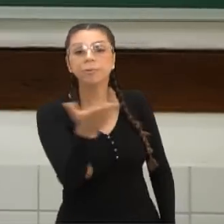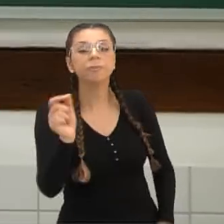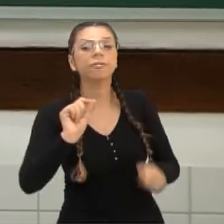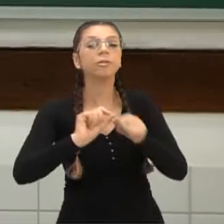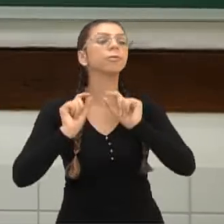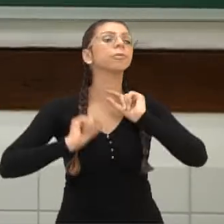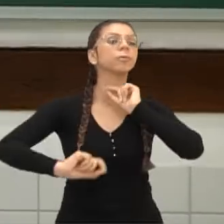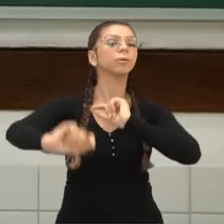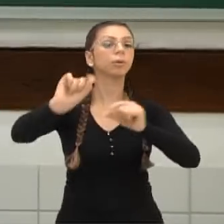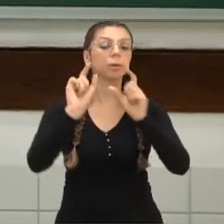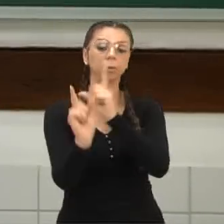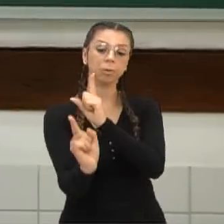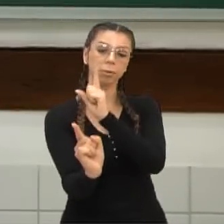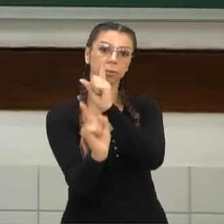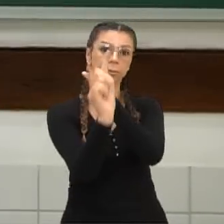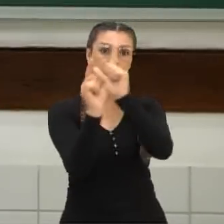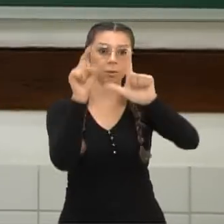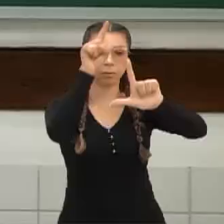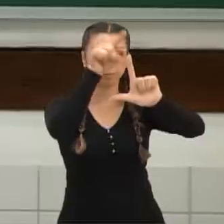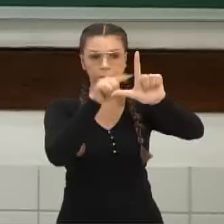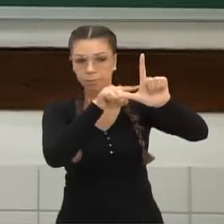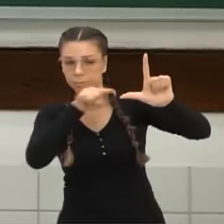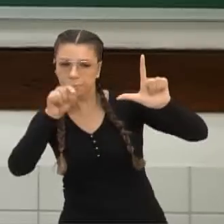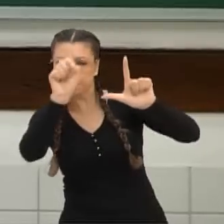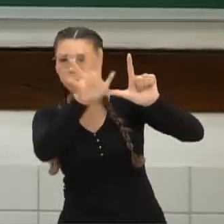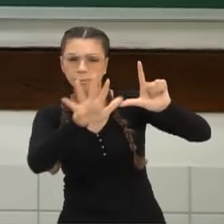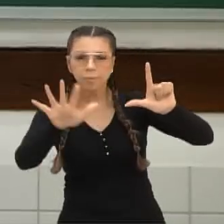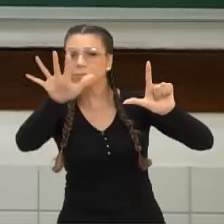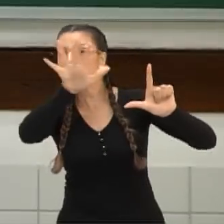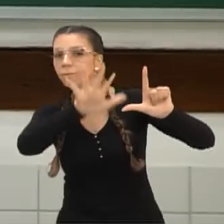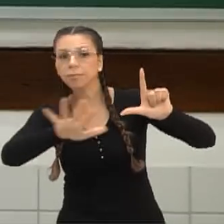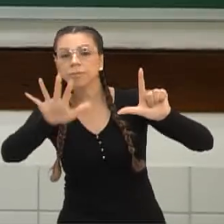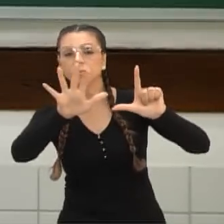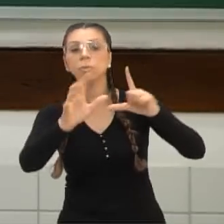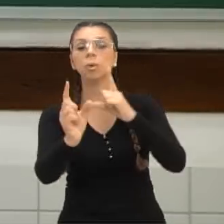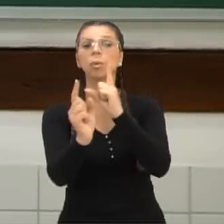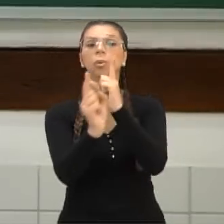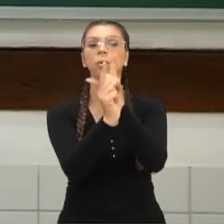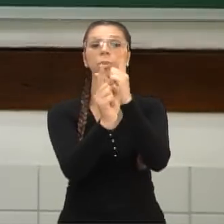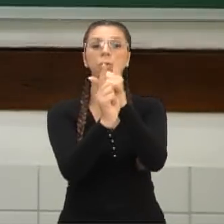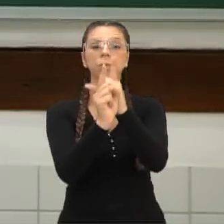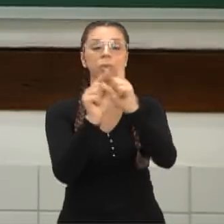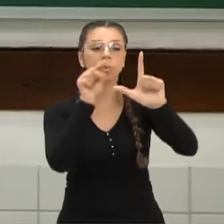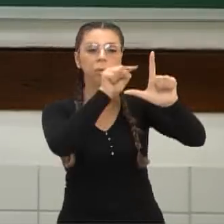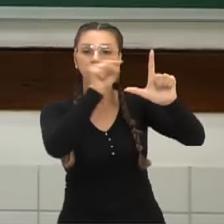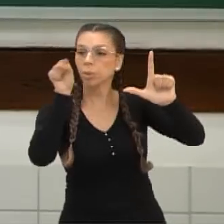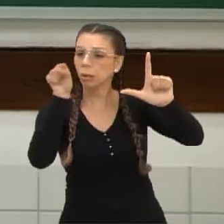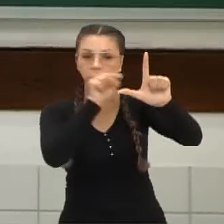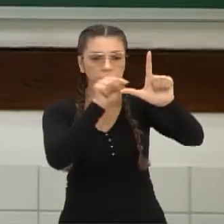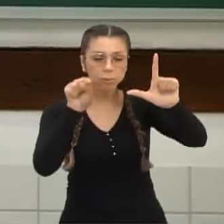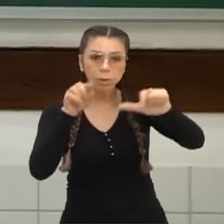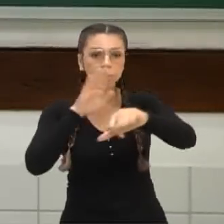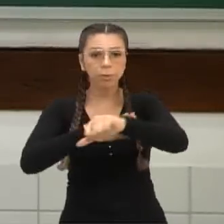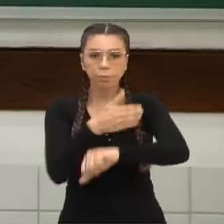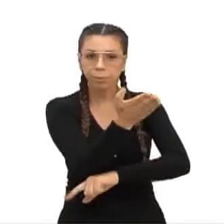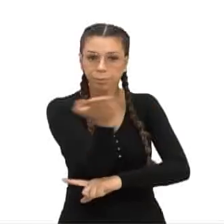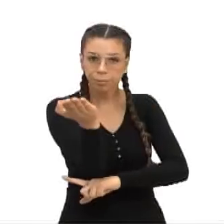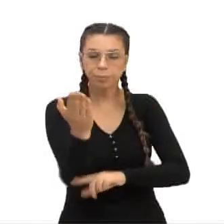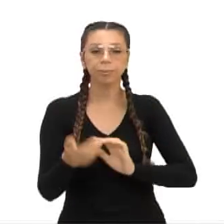quê? Localizar no plano cartesiano esses pontos, beleza? Um tempo